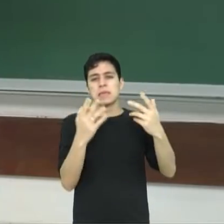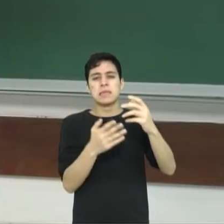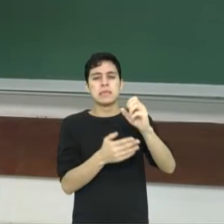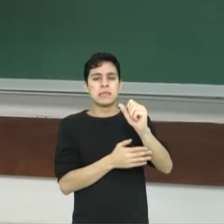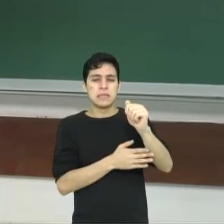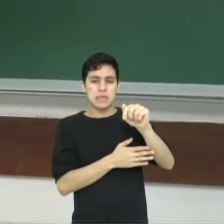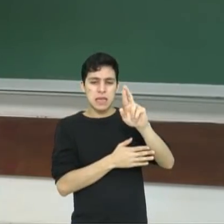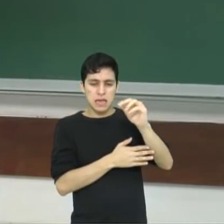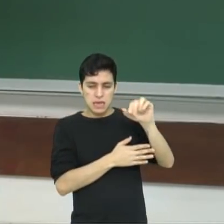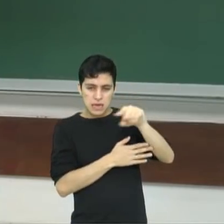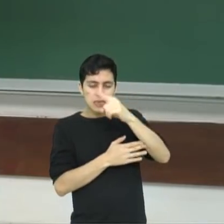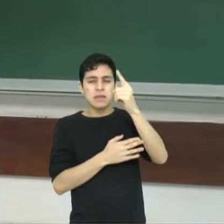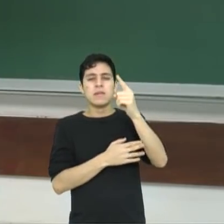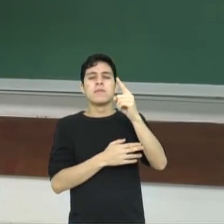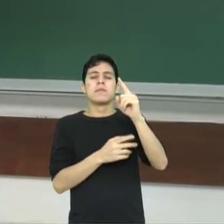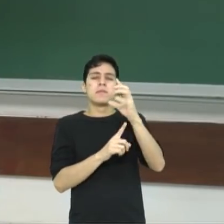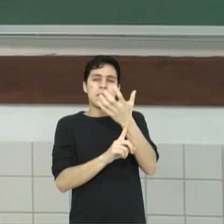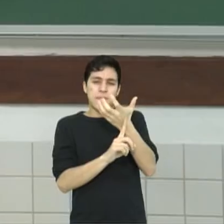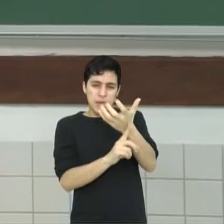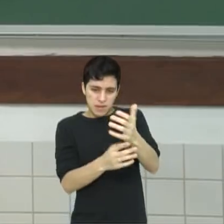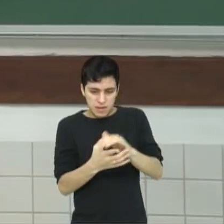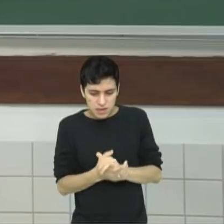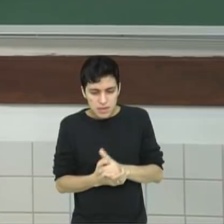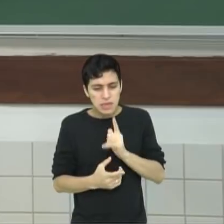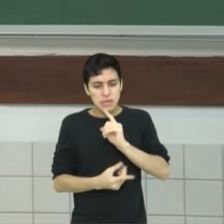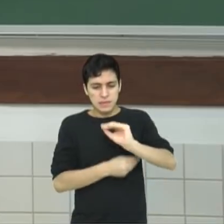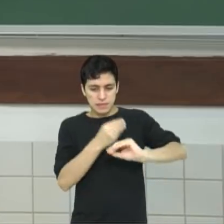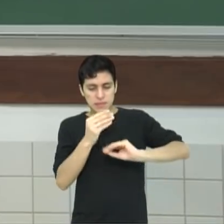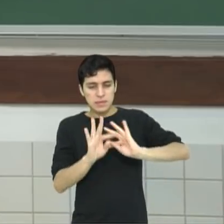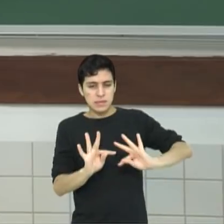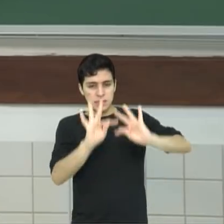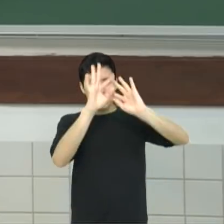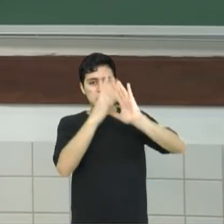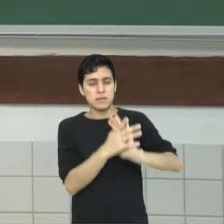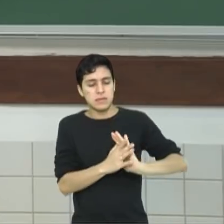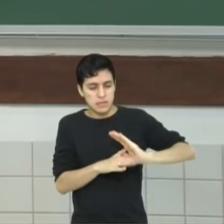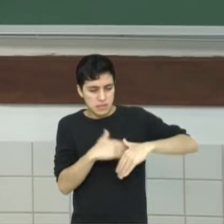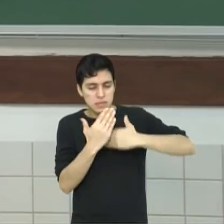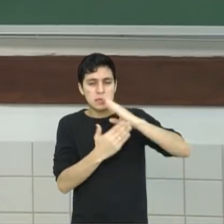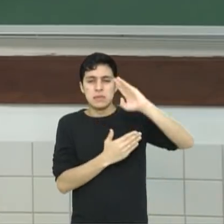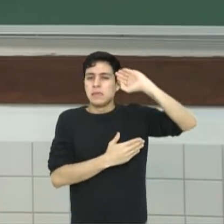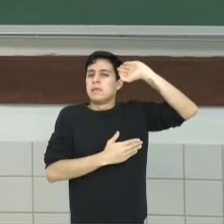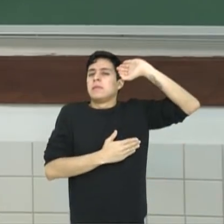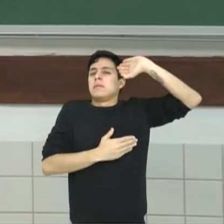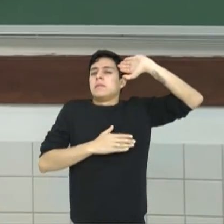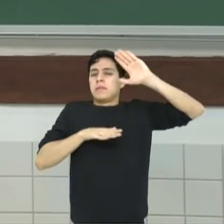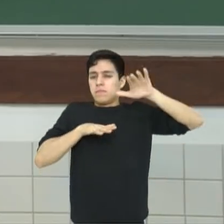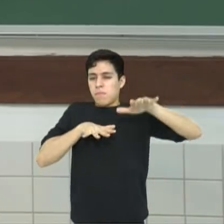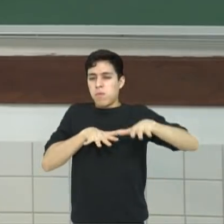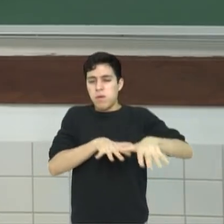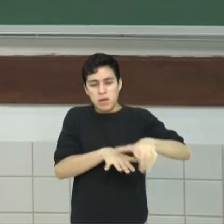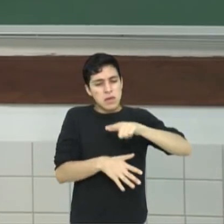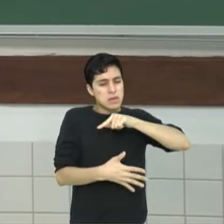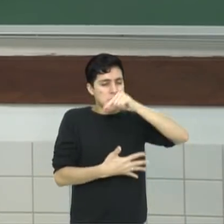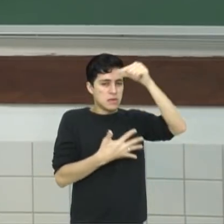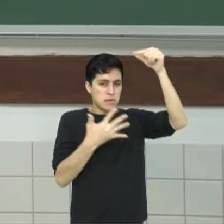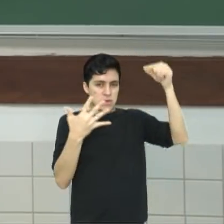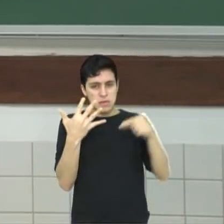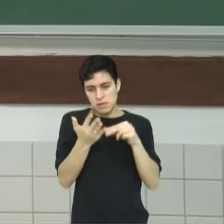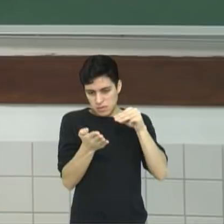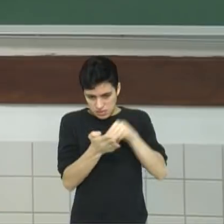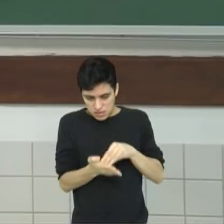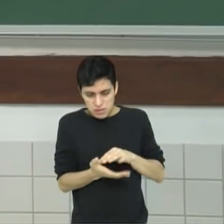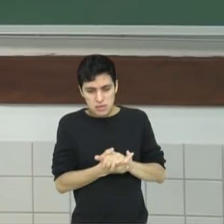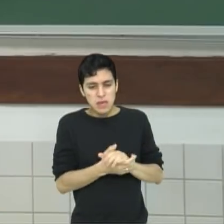primavera, desculpe. Você coloca questões tecnológicas, desenvolvimento militar bélico, tem vários outros motivos. O